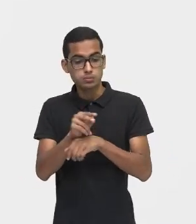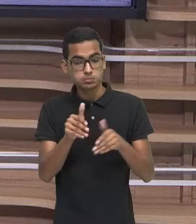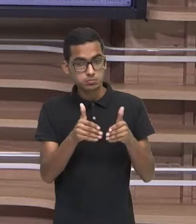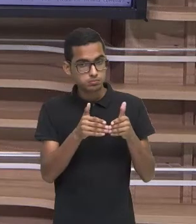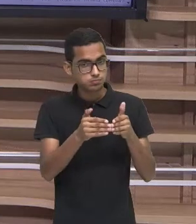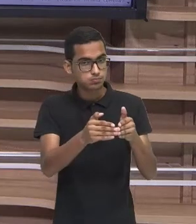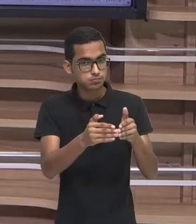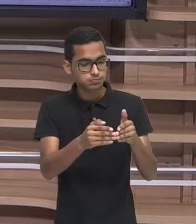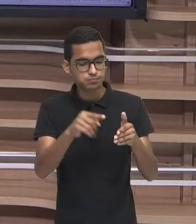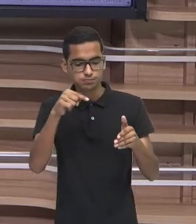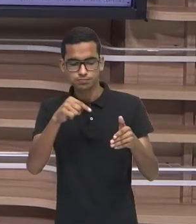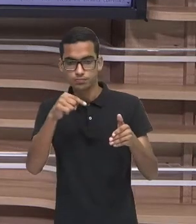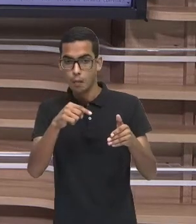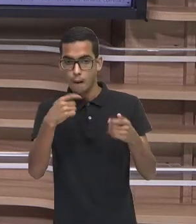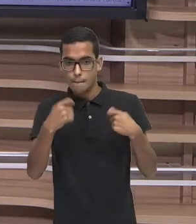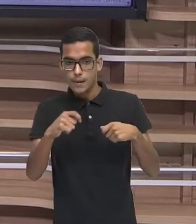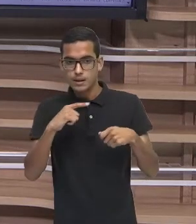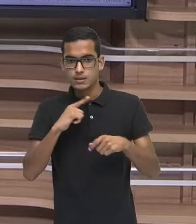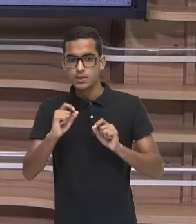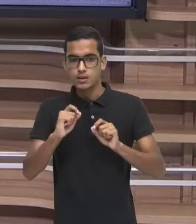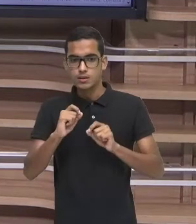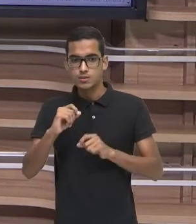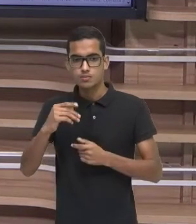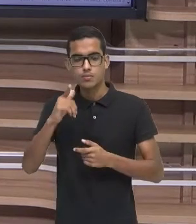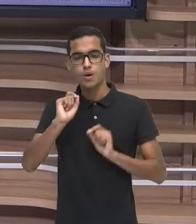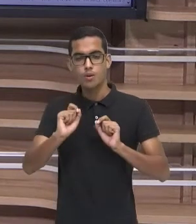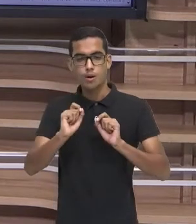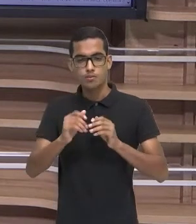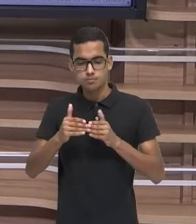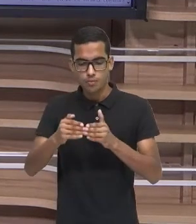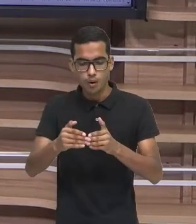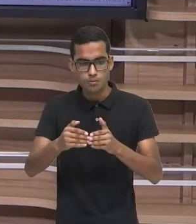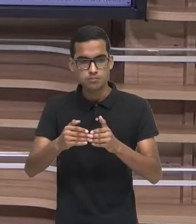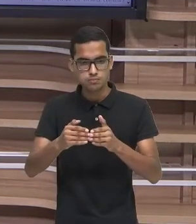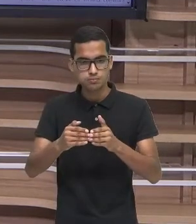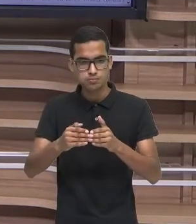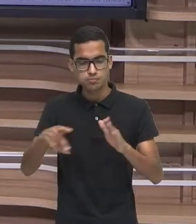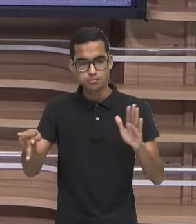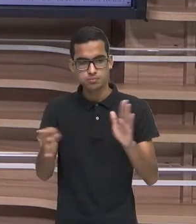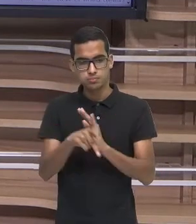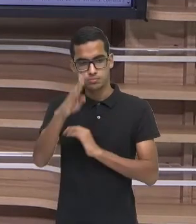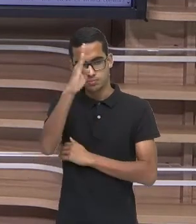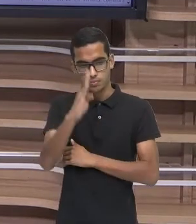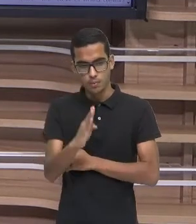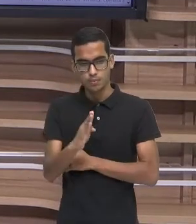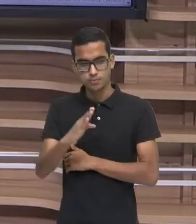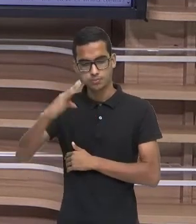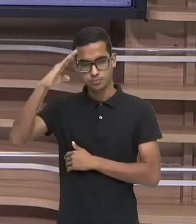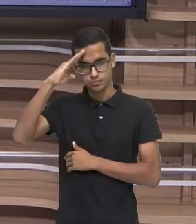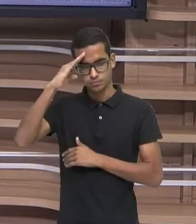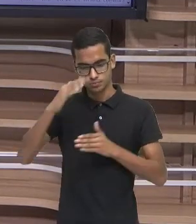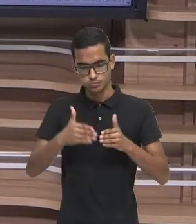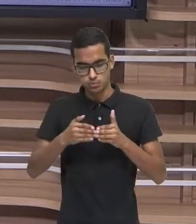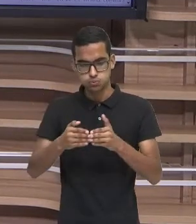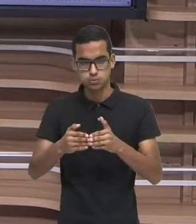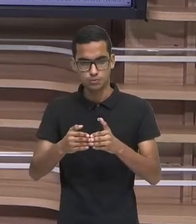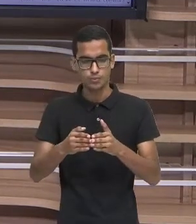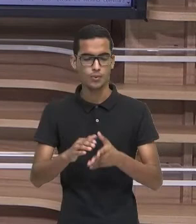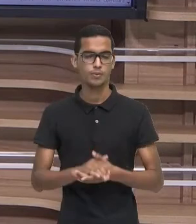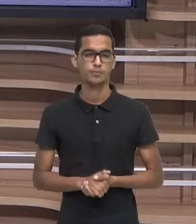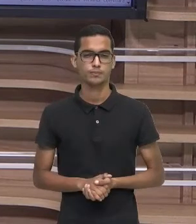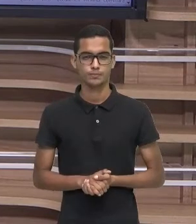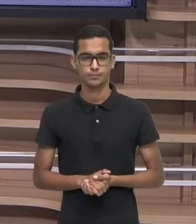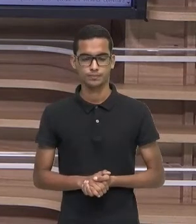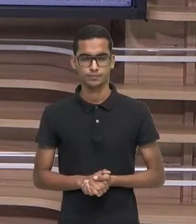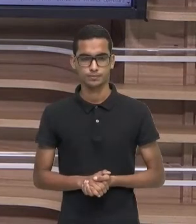tem que ser feita principalmente aí pela Marinha do Brasil. Tá certo, gente? Então, aí a gente observa a importância